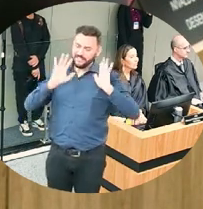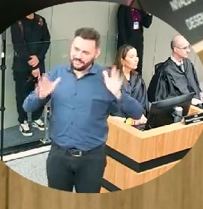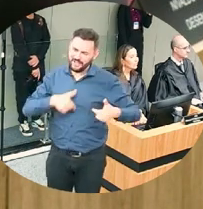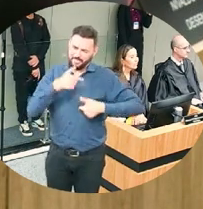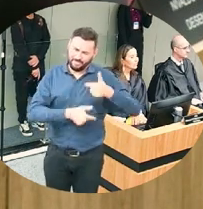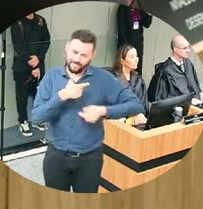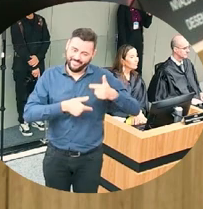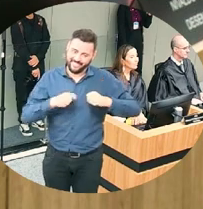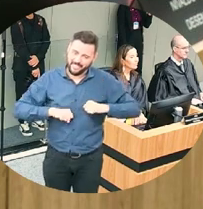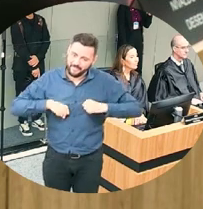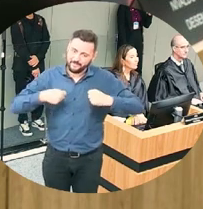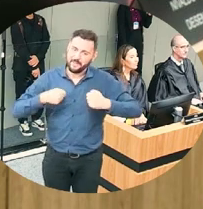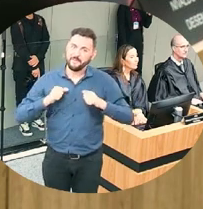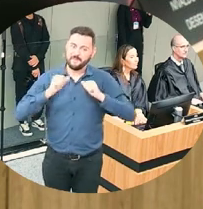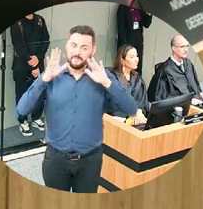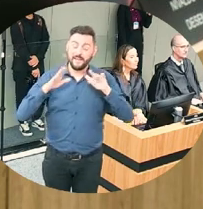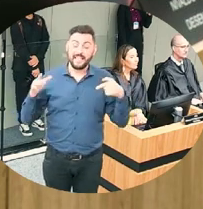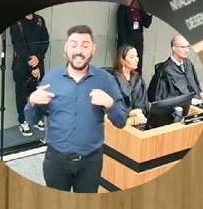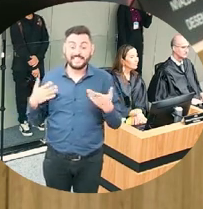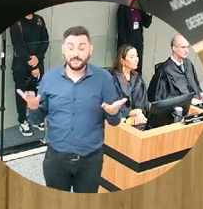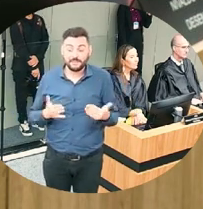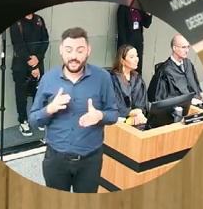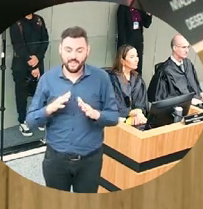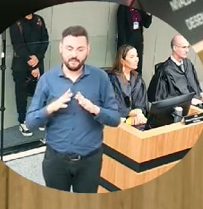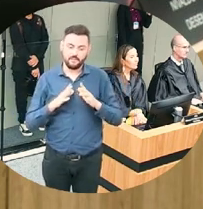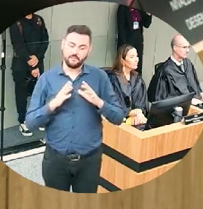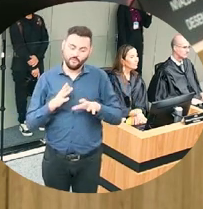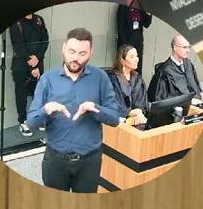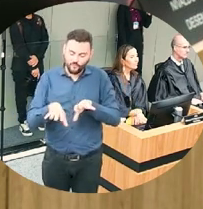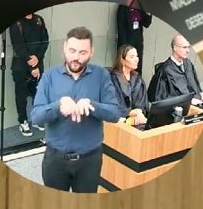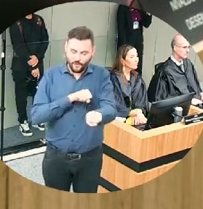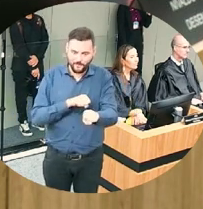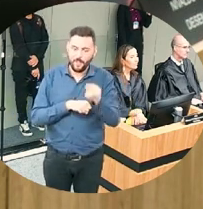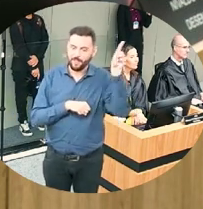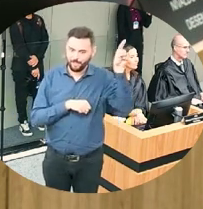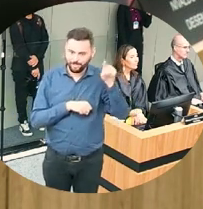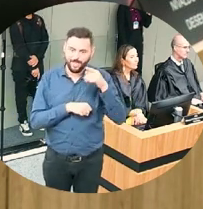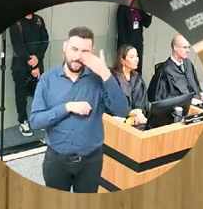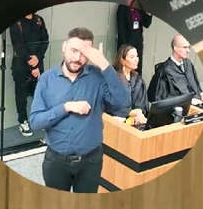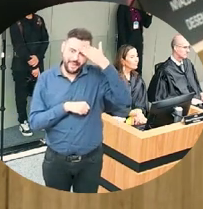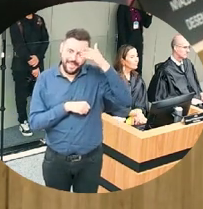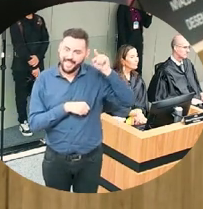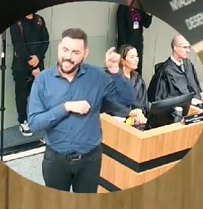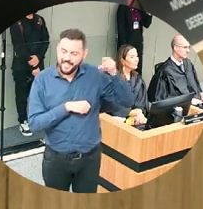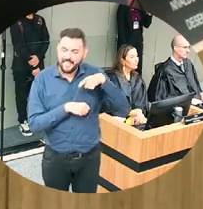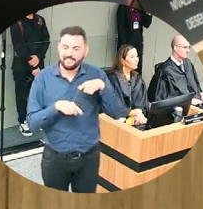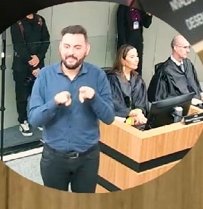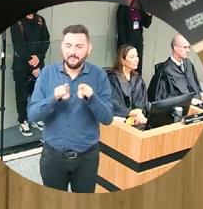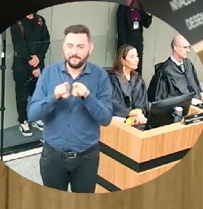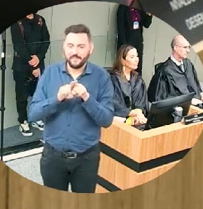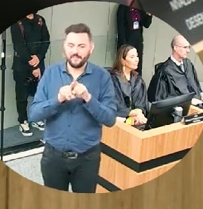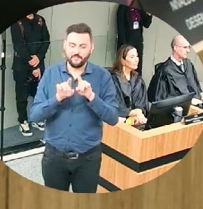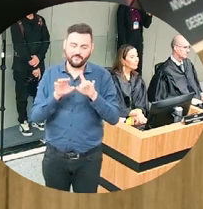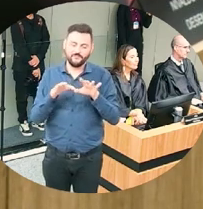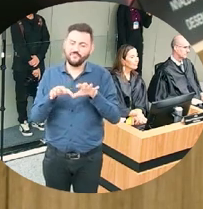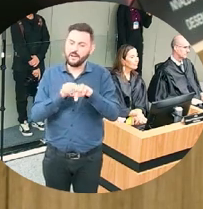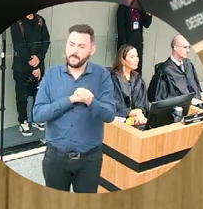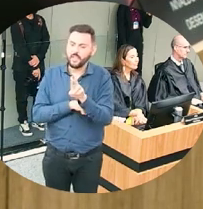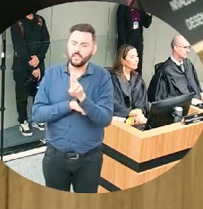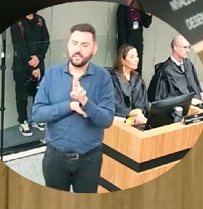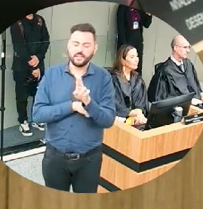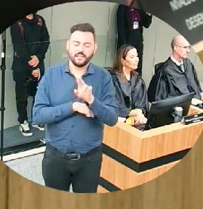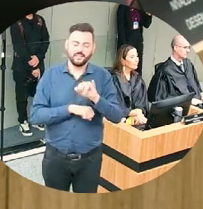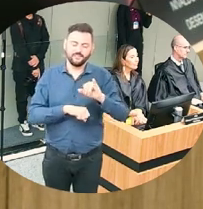direito pela Universidade Estadual de Ponta Grossa pós-graduado em processo do trabalho pela Faculdade de Direito